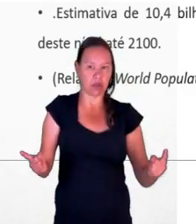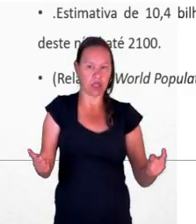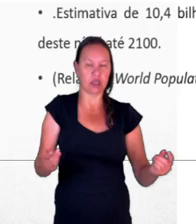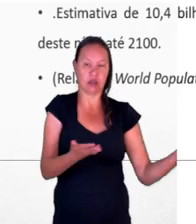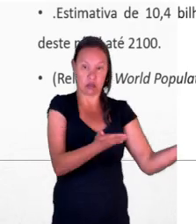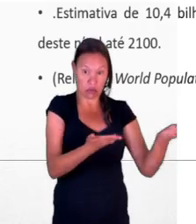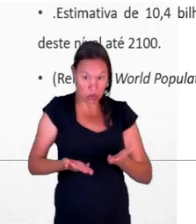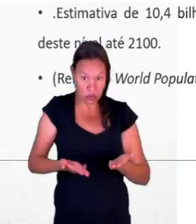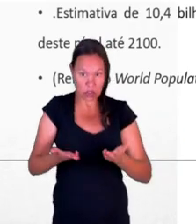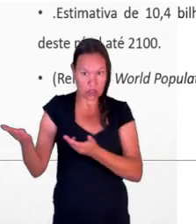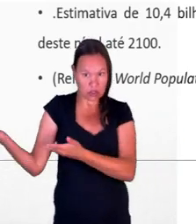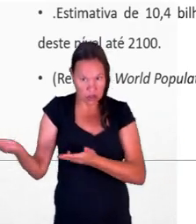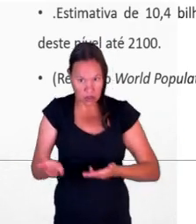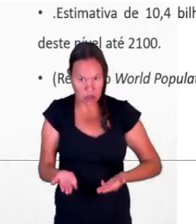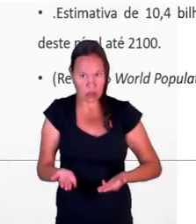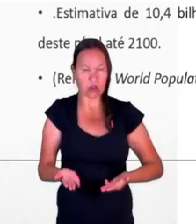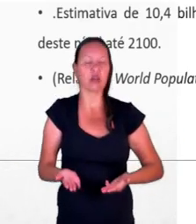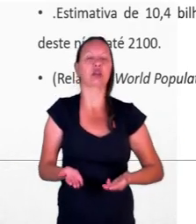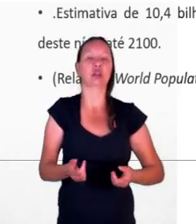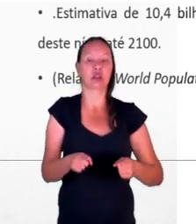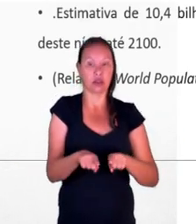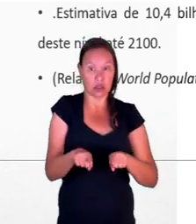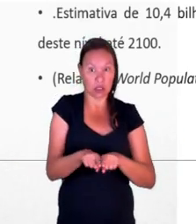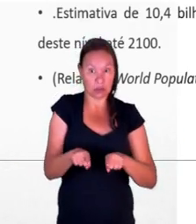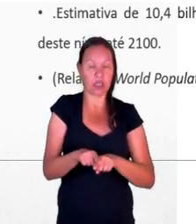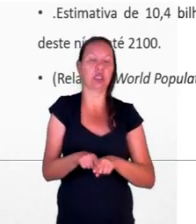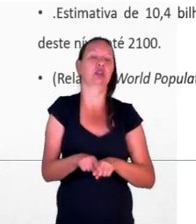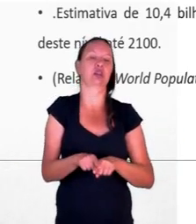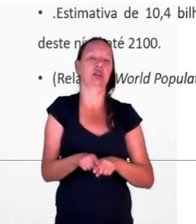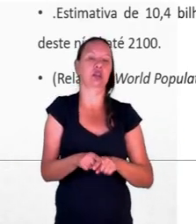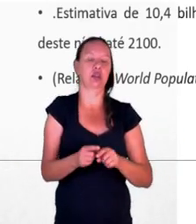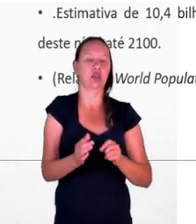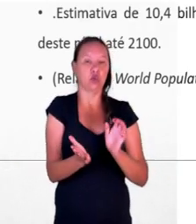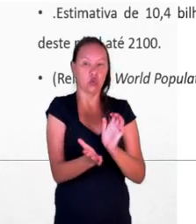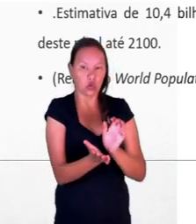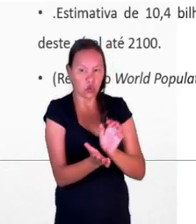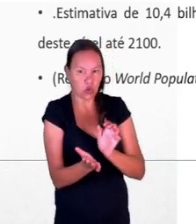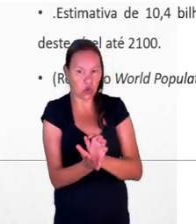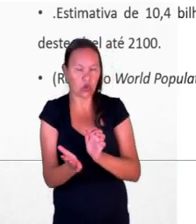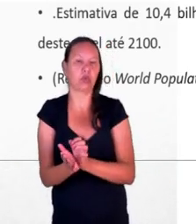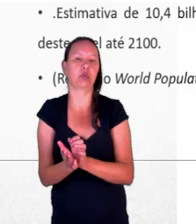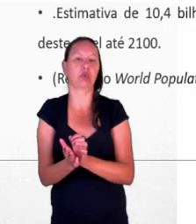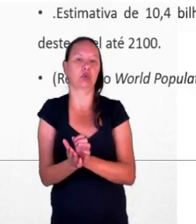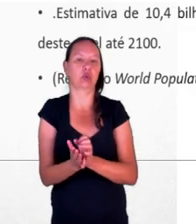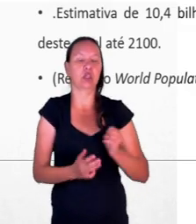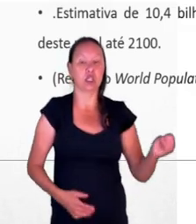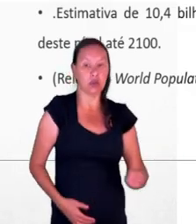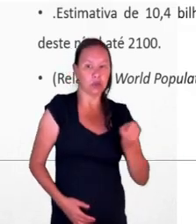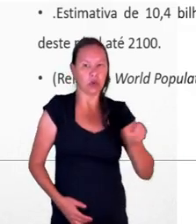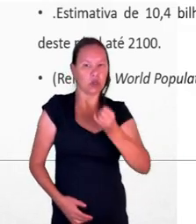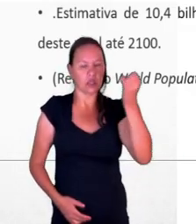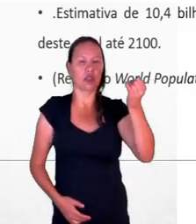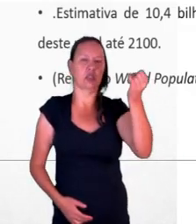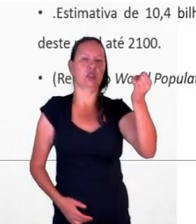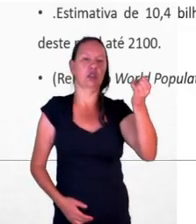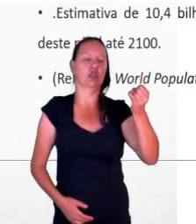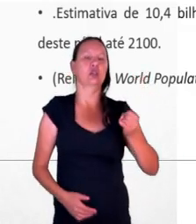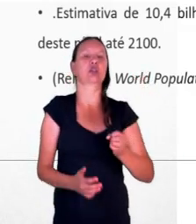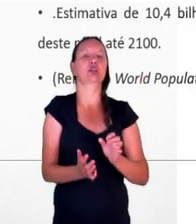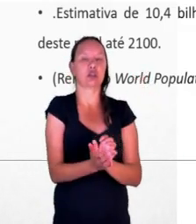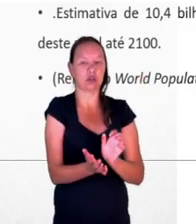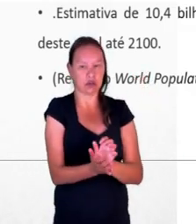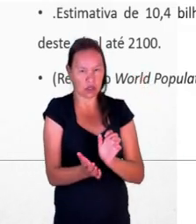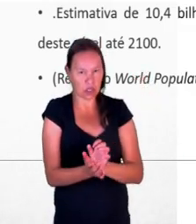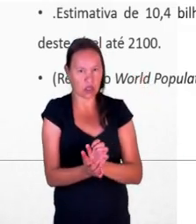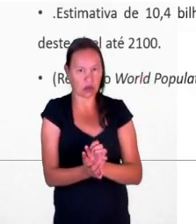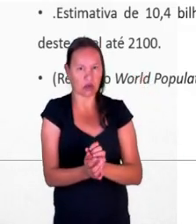recepcionados e nós temos instituições responsáveis pela implementação do direito humano à alimentação como é o